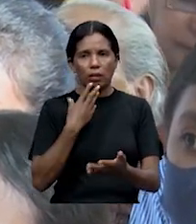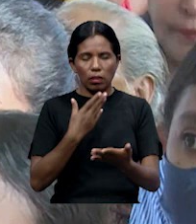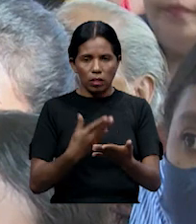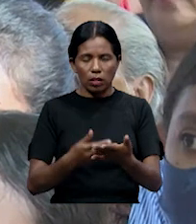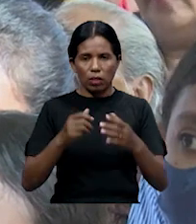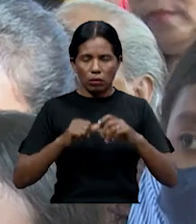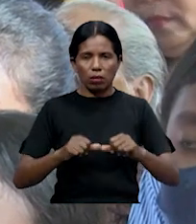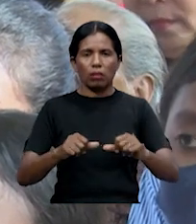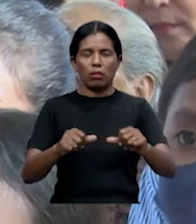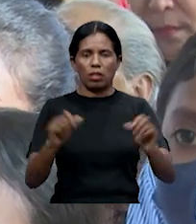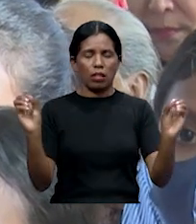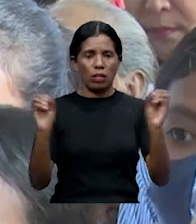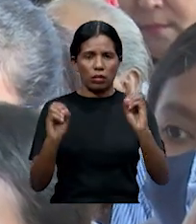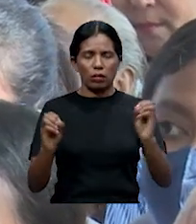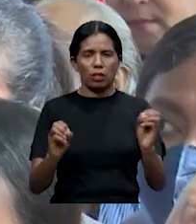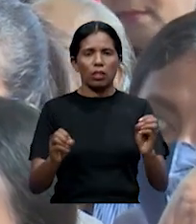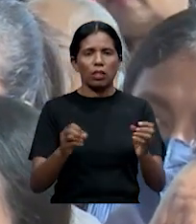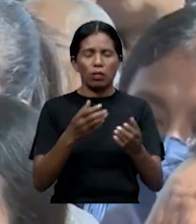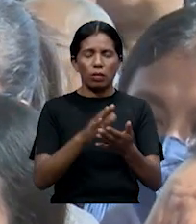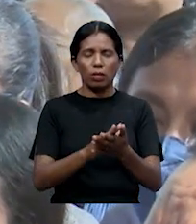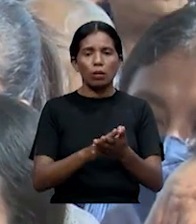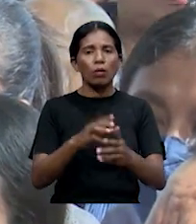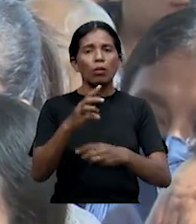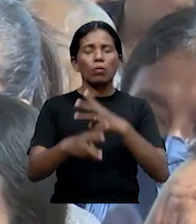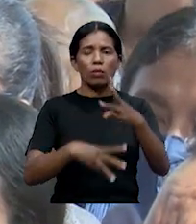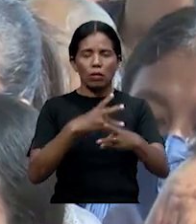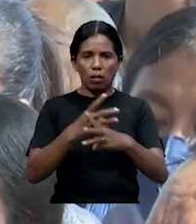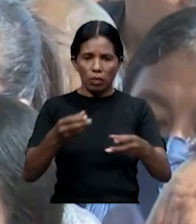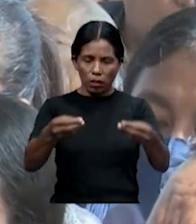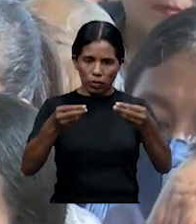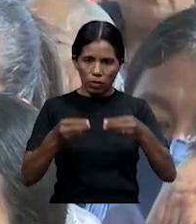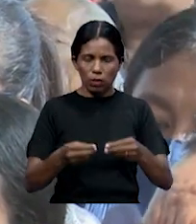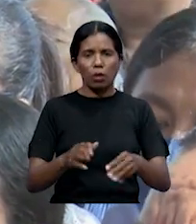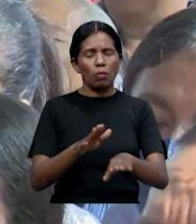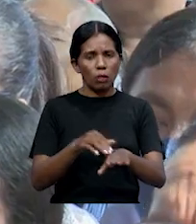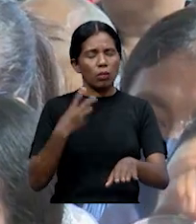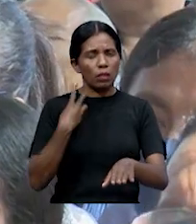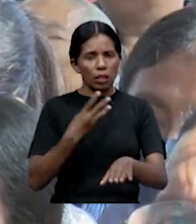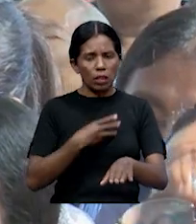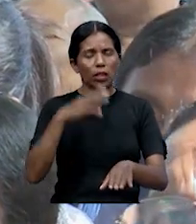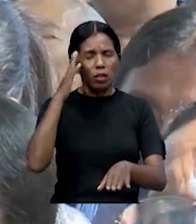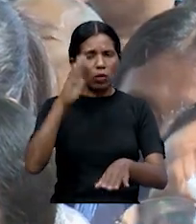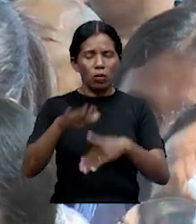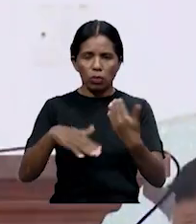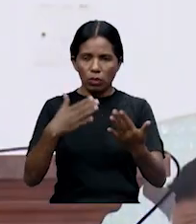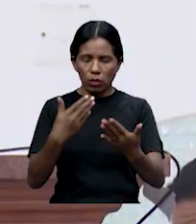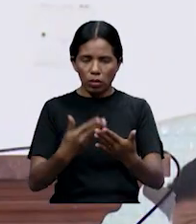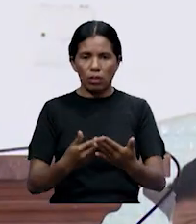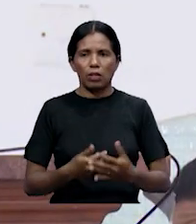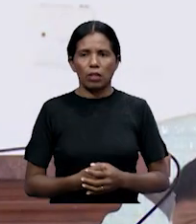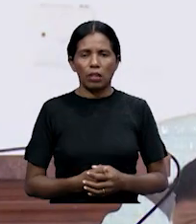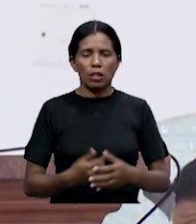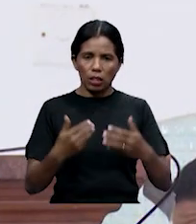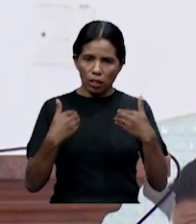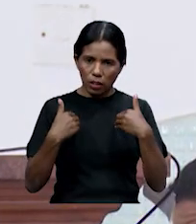Laos date, buat nebe mundo nebe lefo. Amen, ia bolumos tenia atensão dian kata, buat hotu nebe o iha